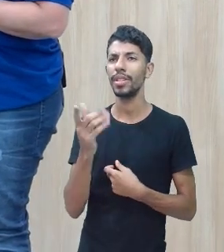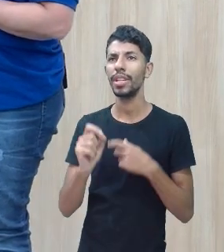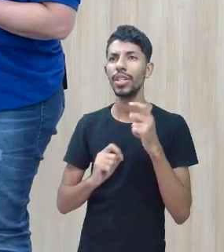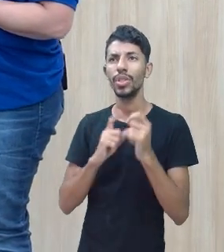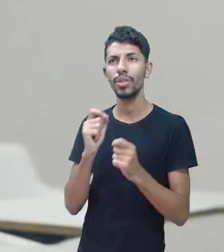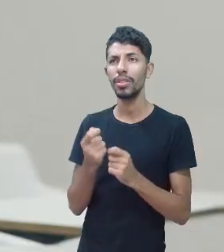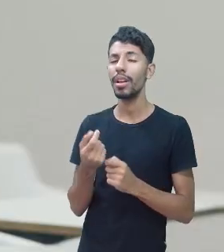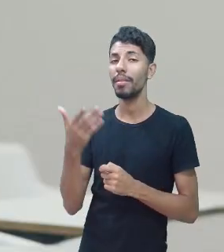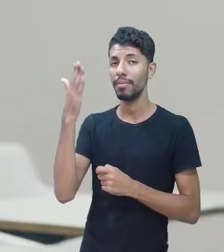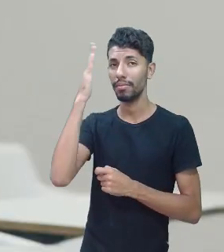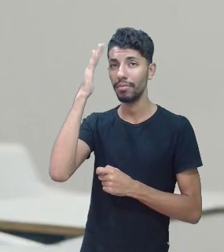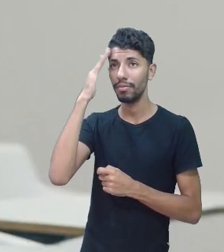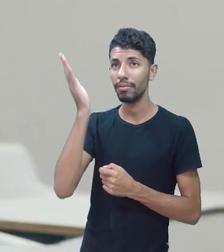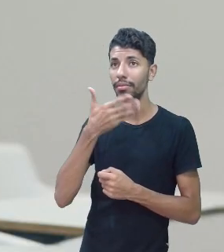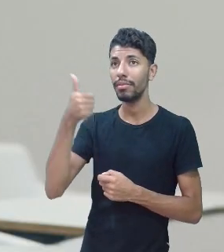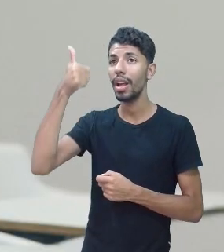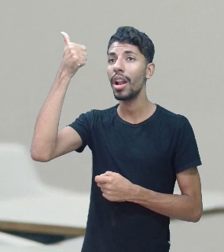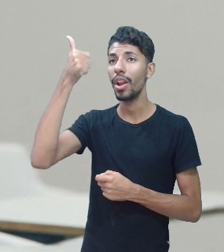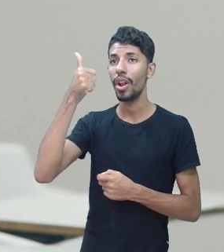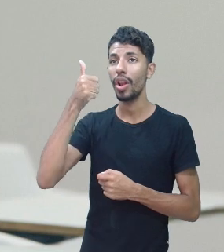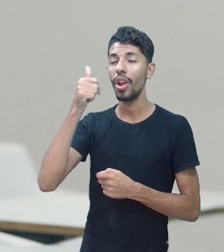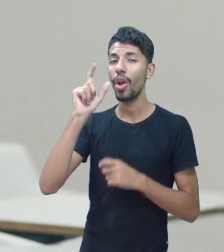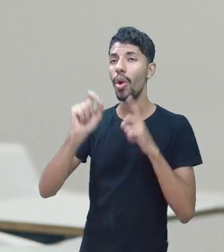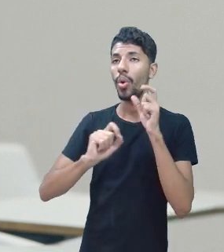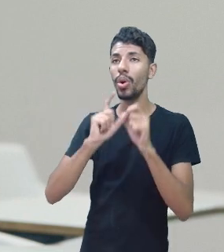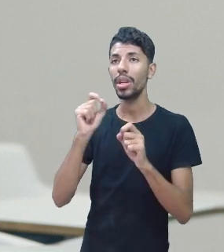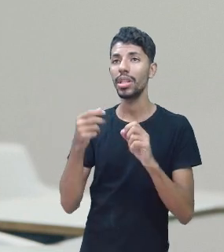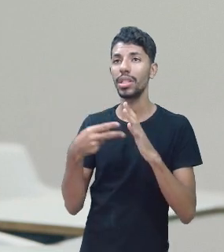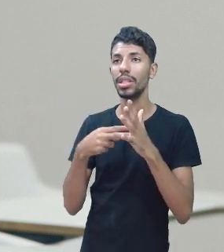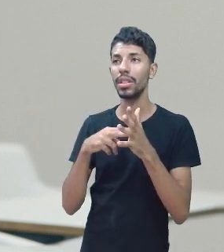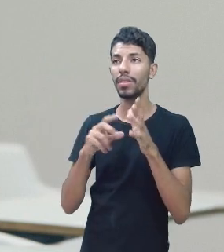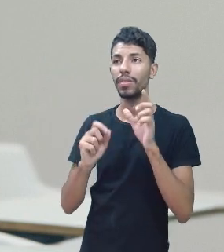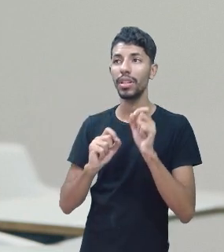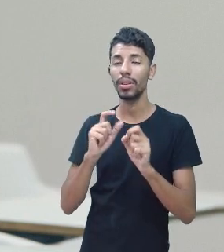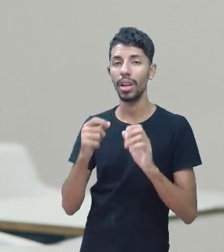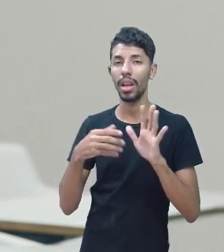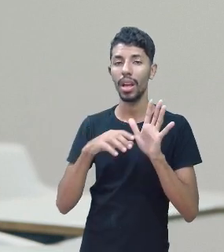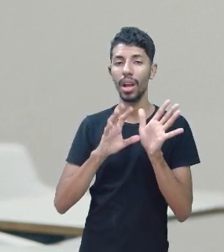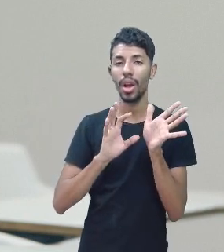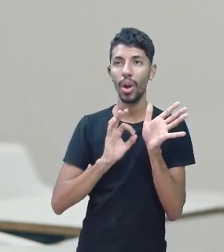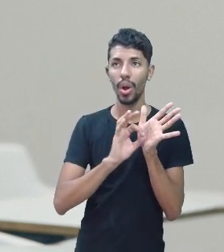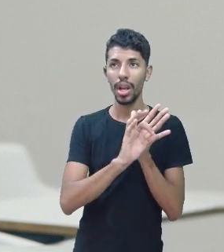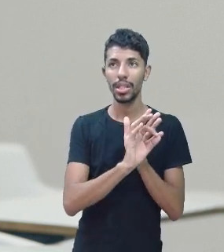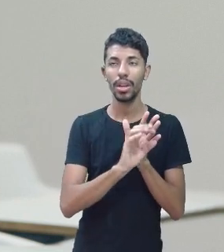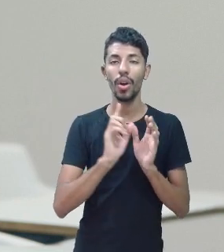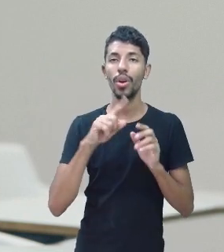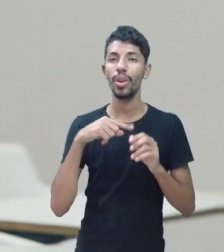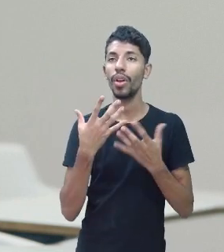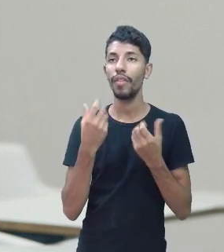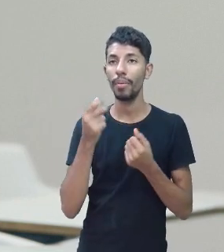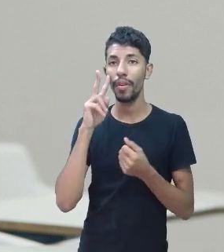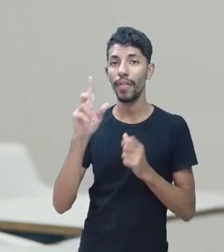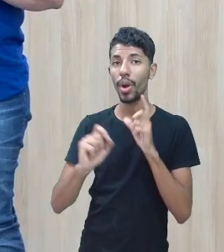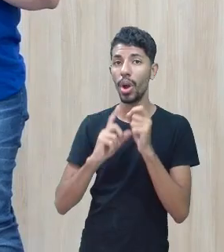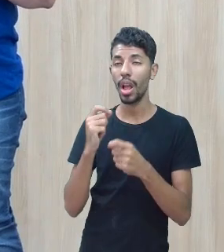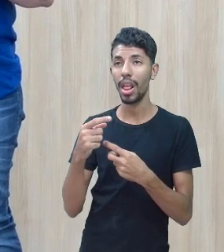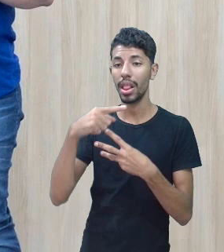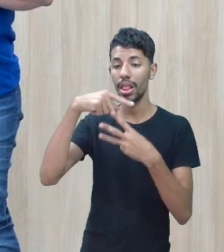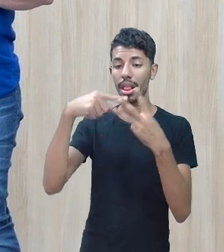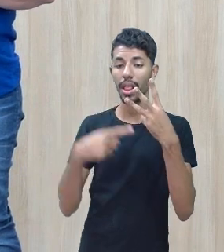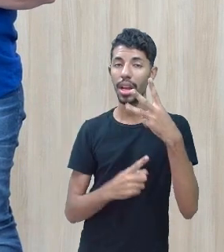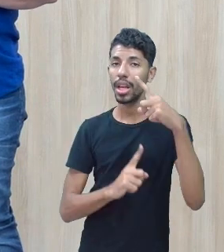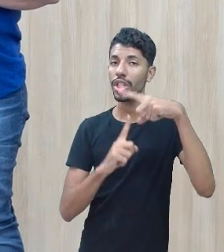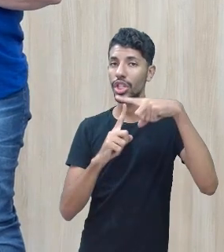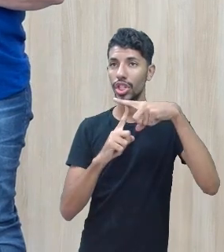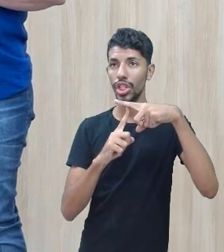para entender melhor o que é coesão. Nós vamos ver apenas 3 tipos de coesão. Tem